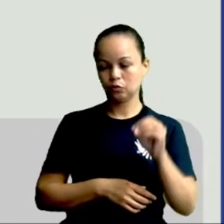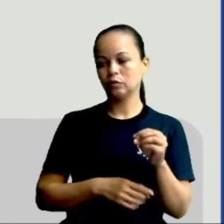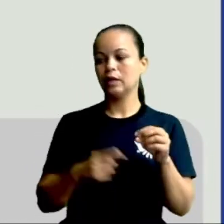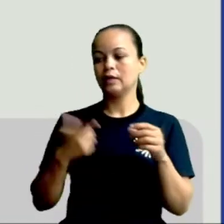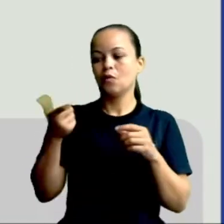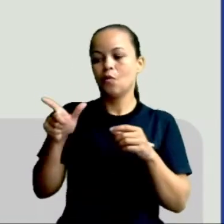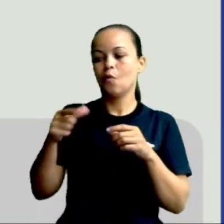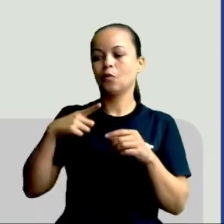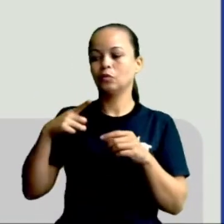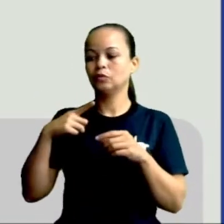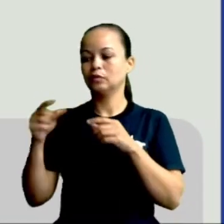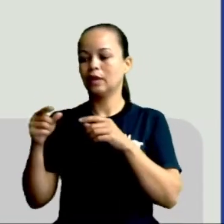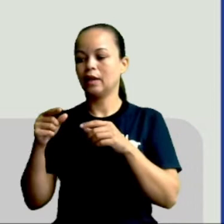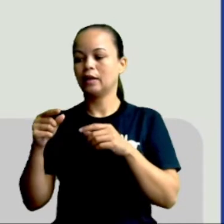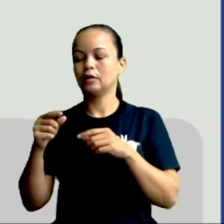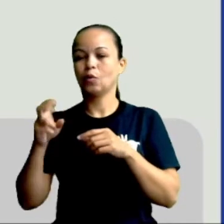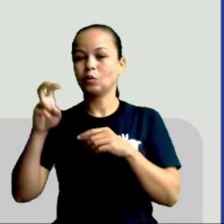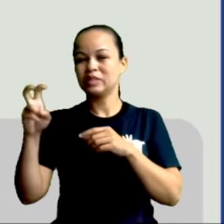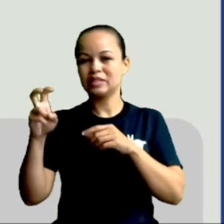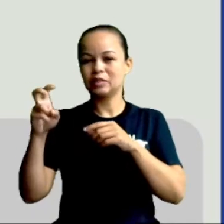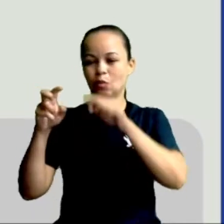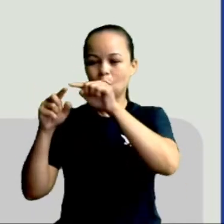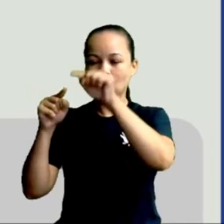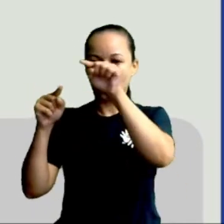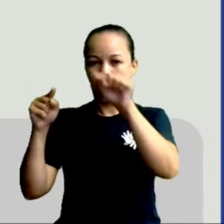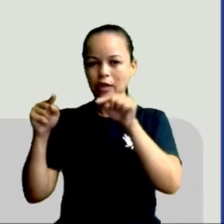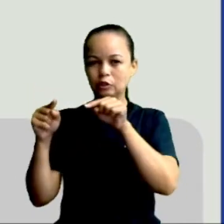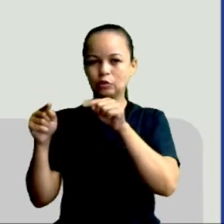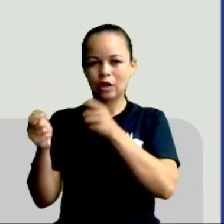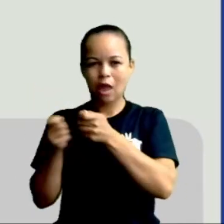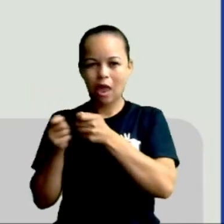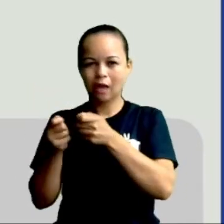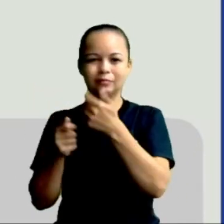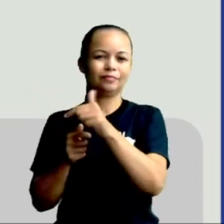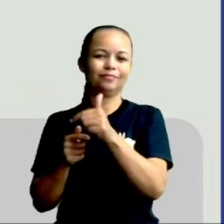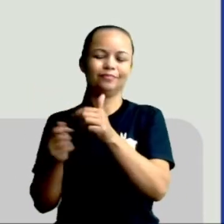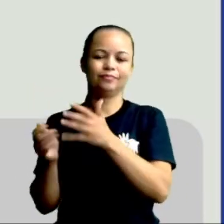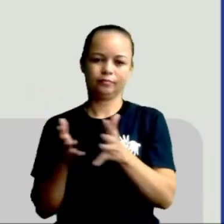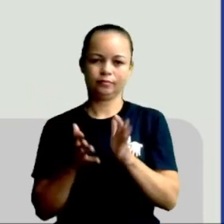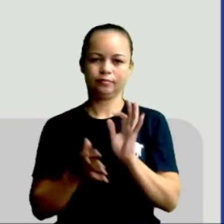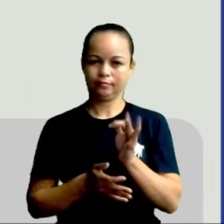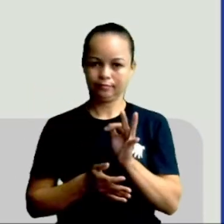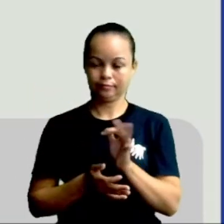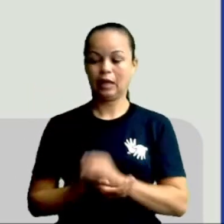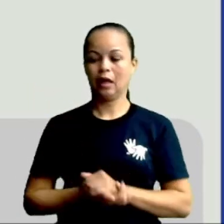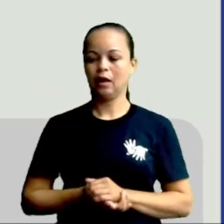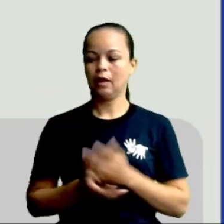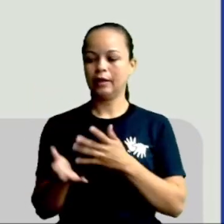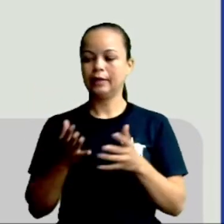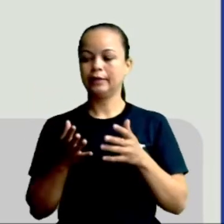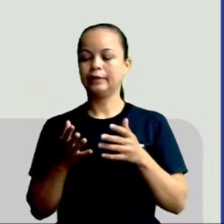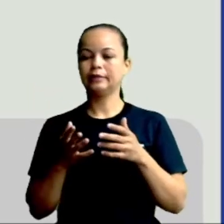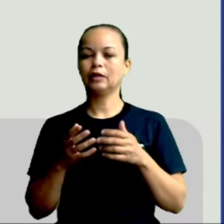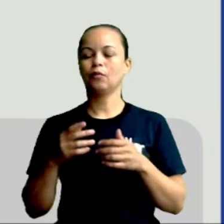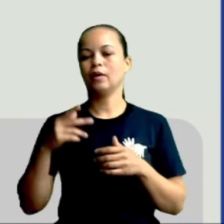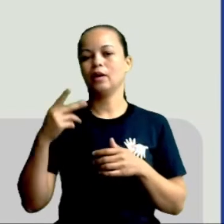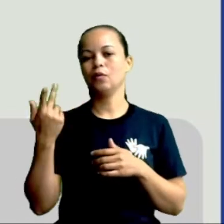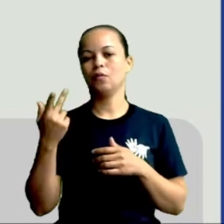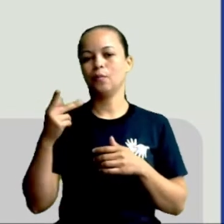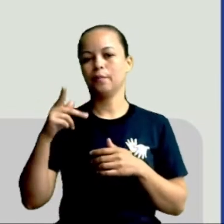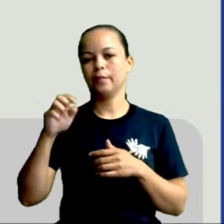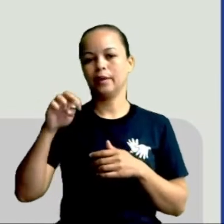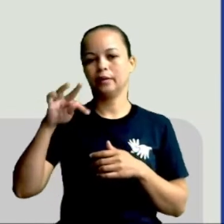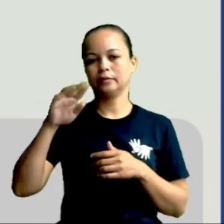5 lados, mas eles não são regulares, tá certo? Então, é uma figura, um